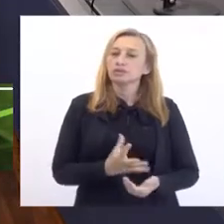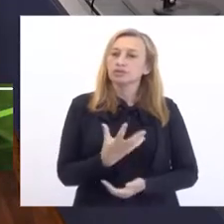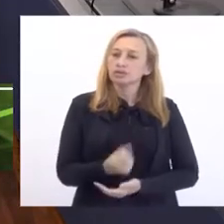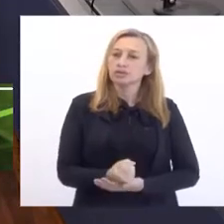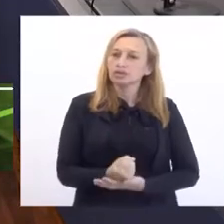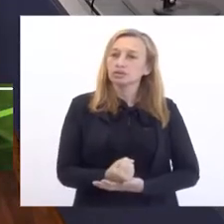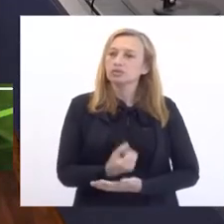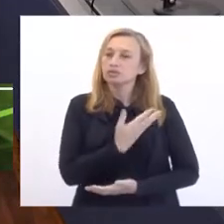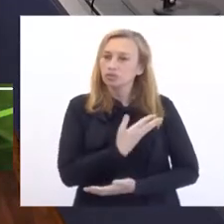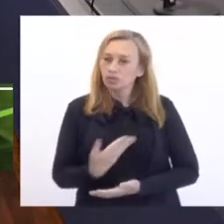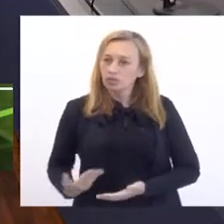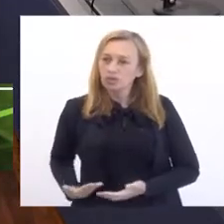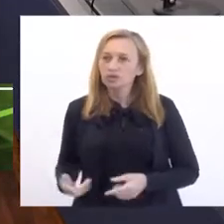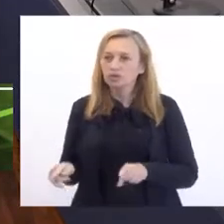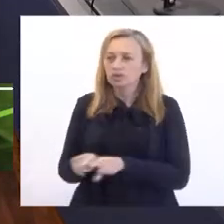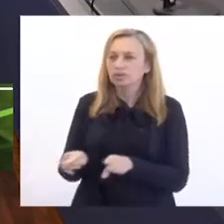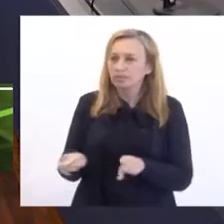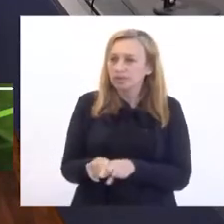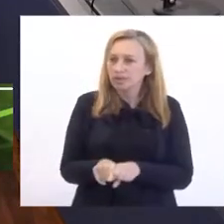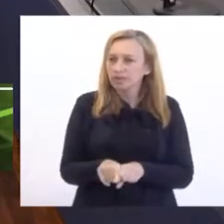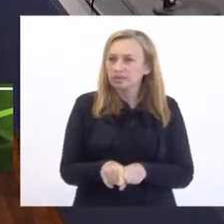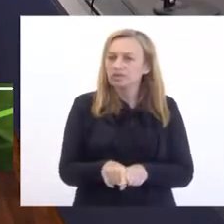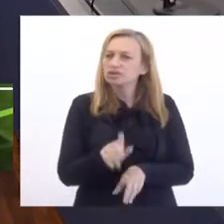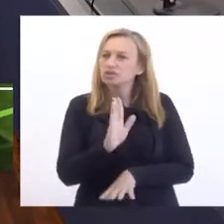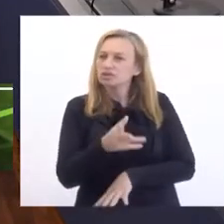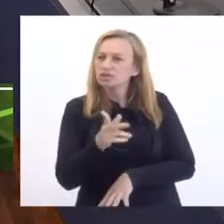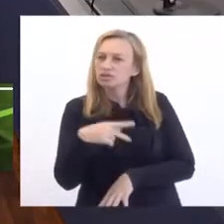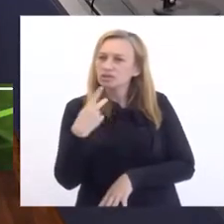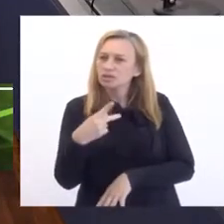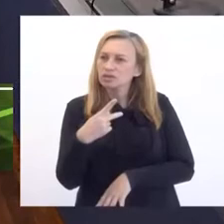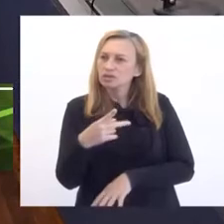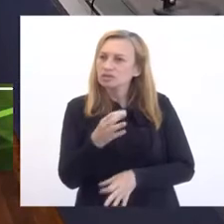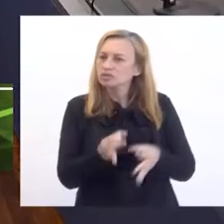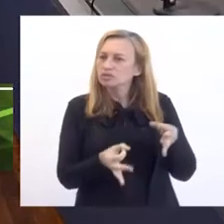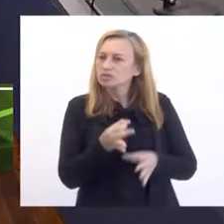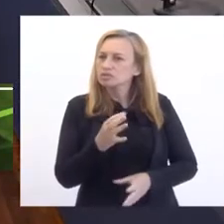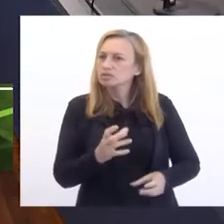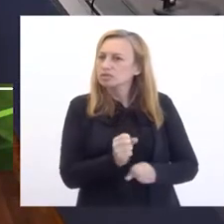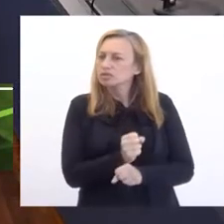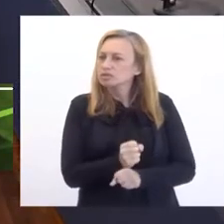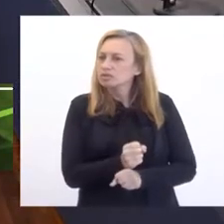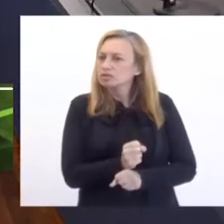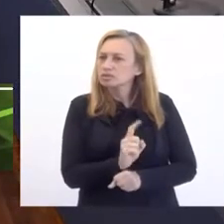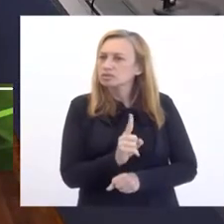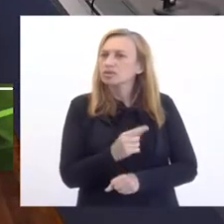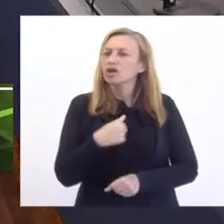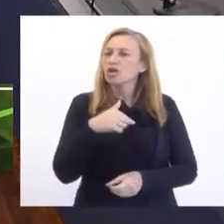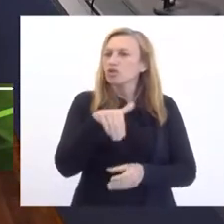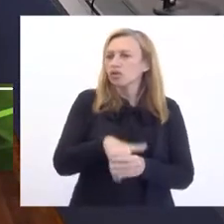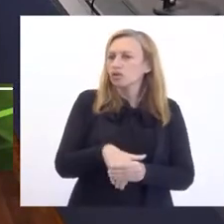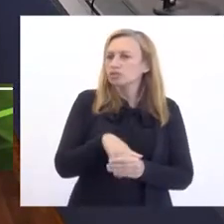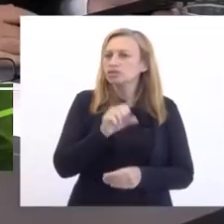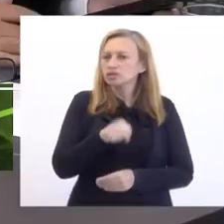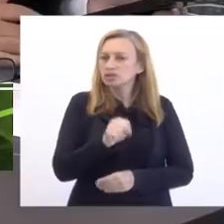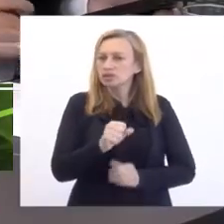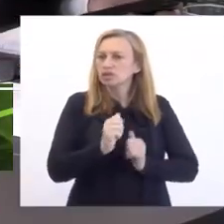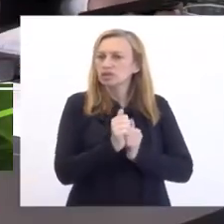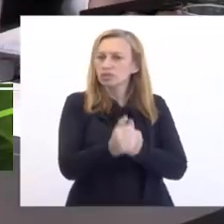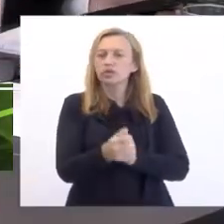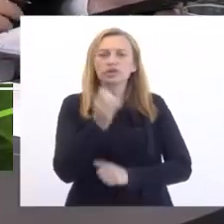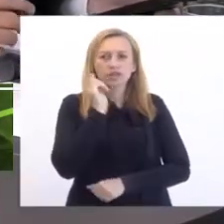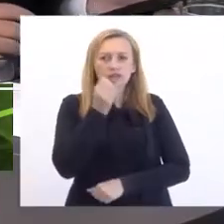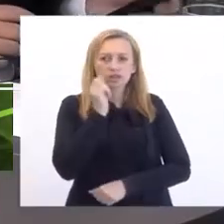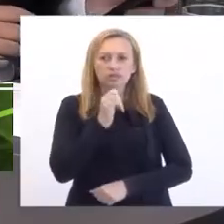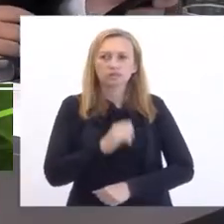de governo e, se você já submeteu, contas, ainda não, vai submeter. Eu voto favorável acompanhando o